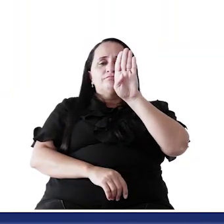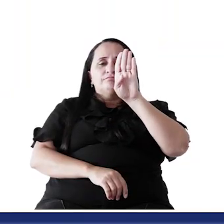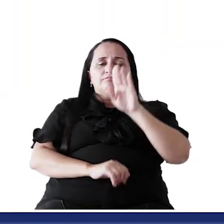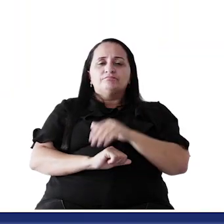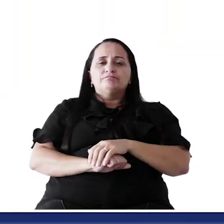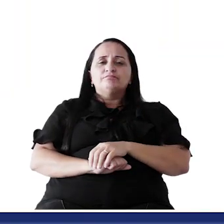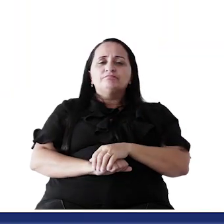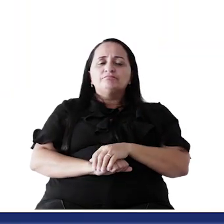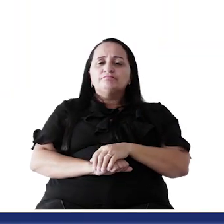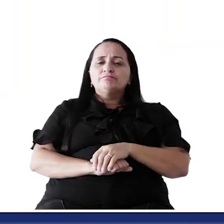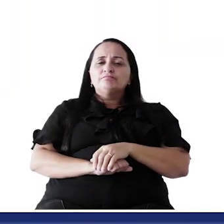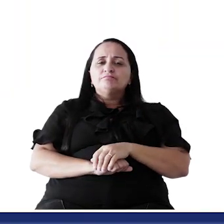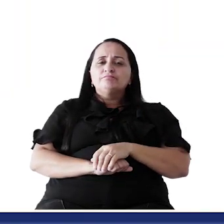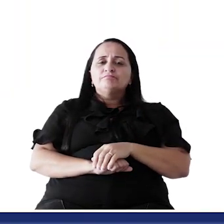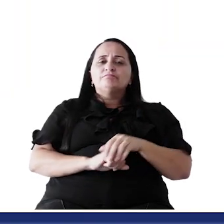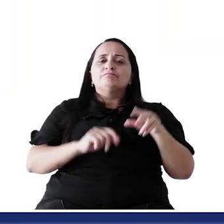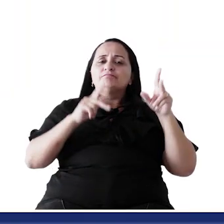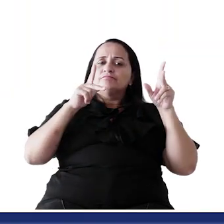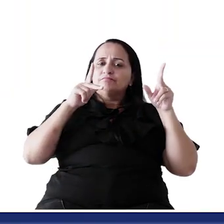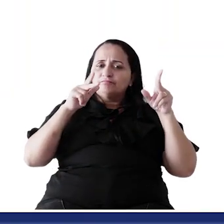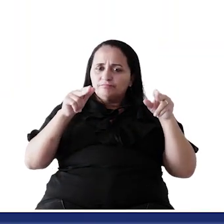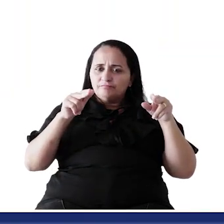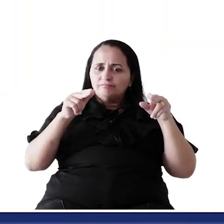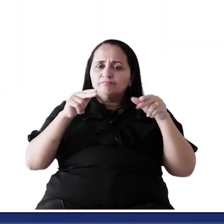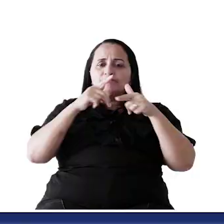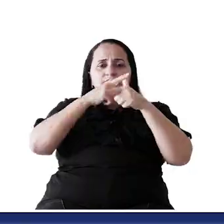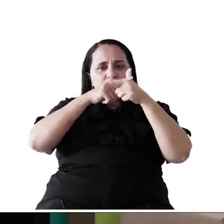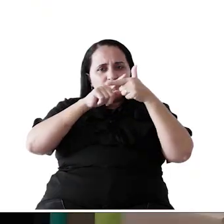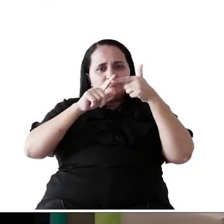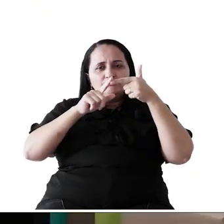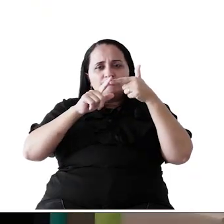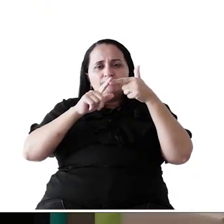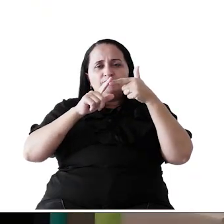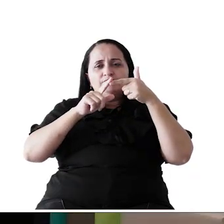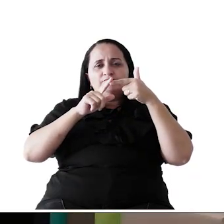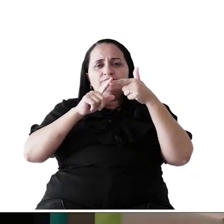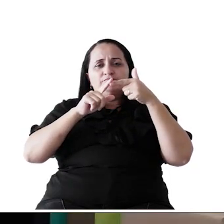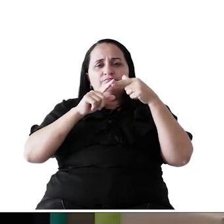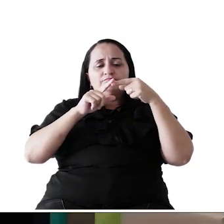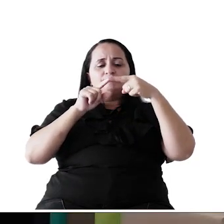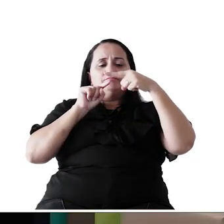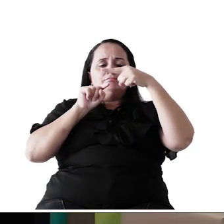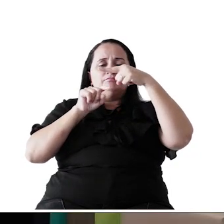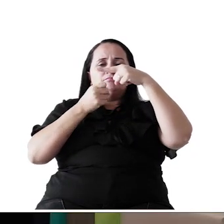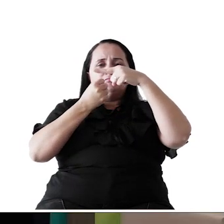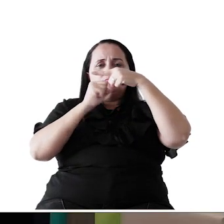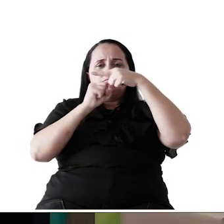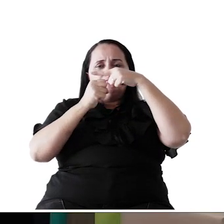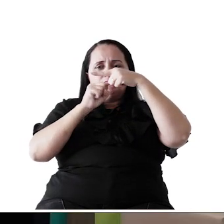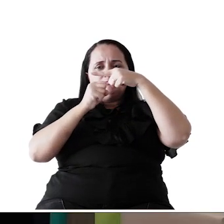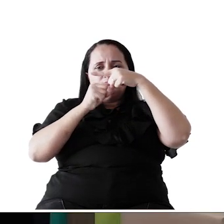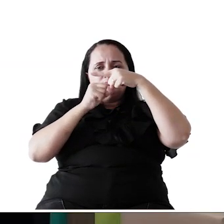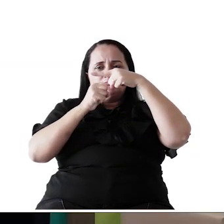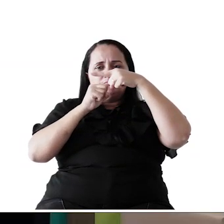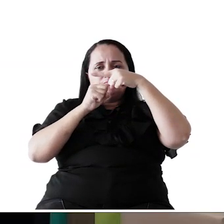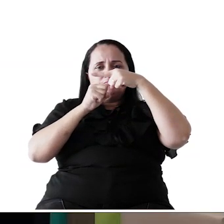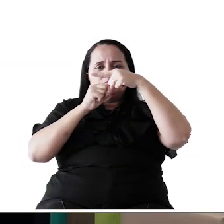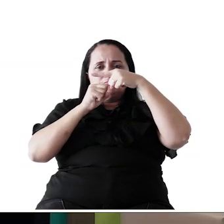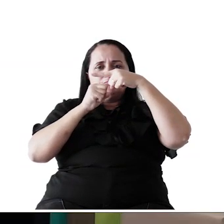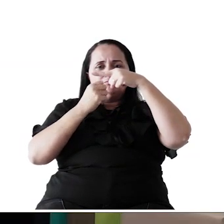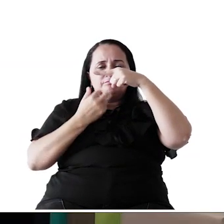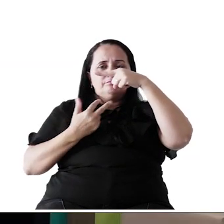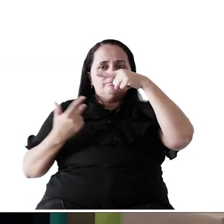Letra B. É a mesma divisão da letra A. Isso mesmo, então eu sei que eu tenho 8